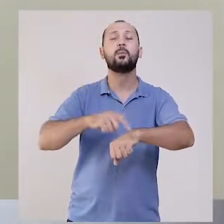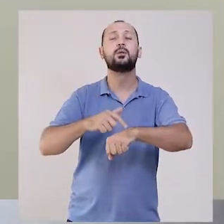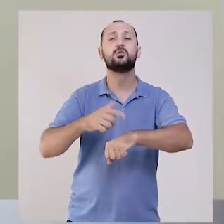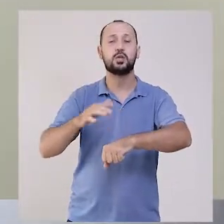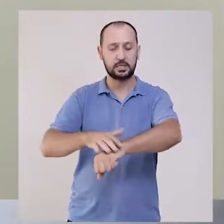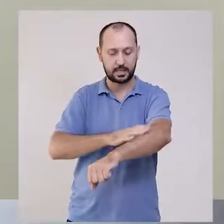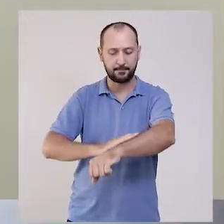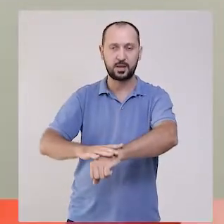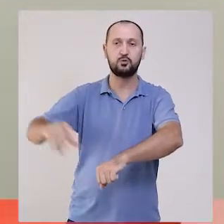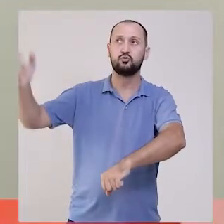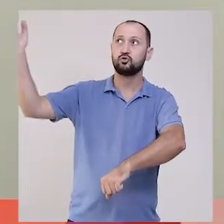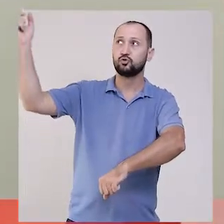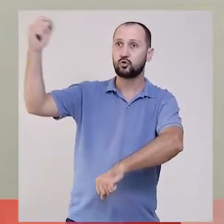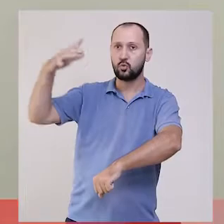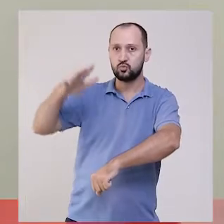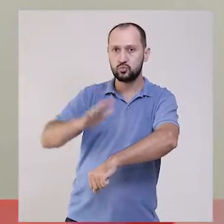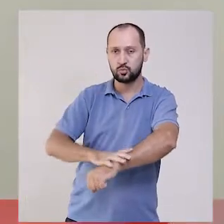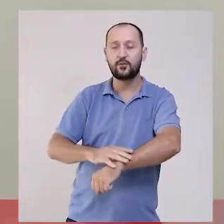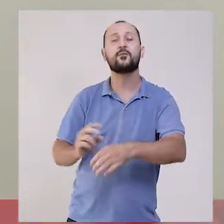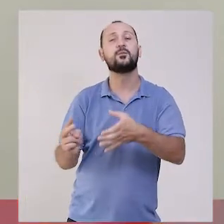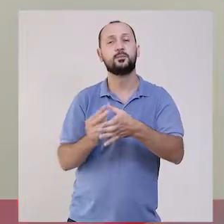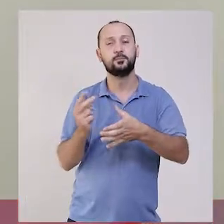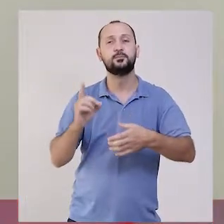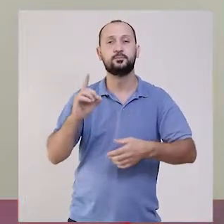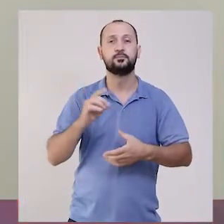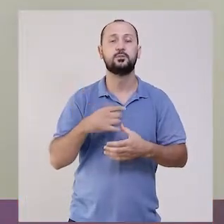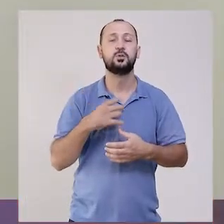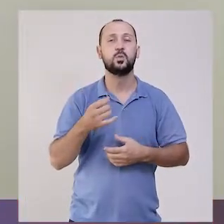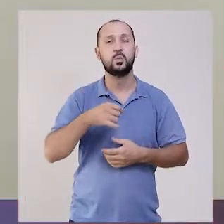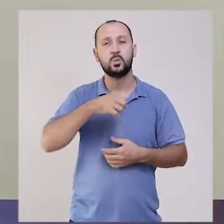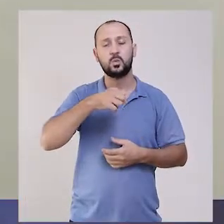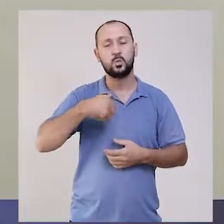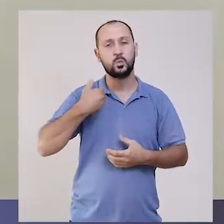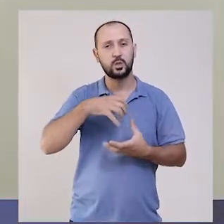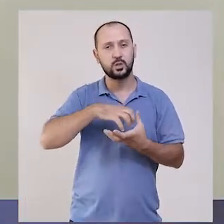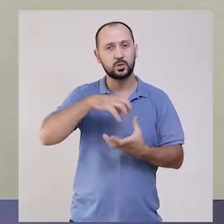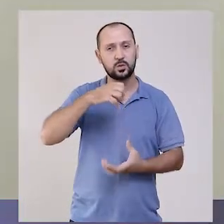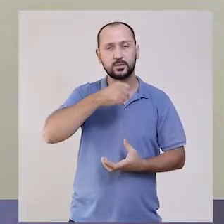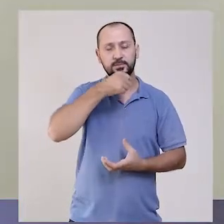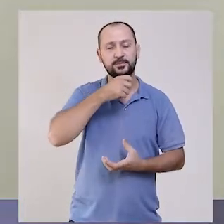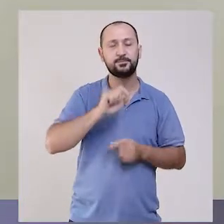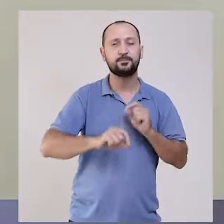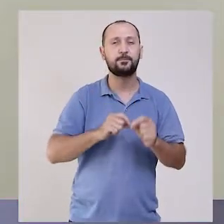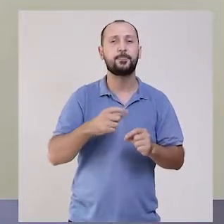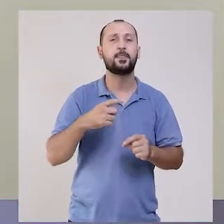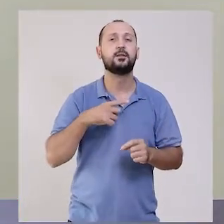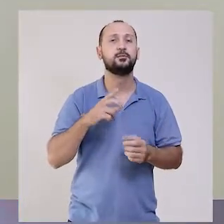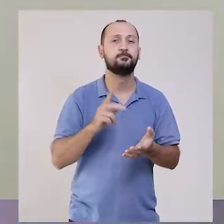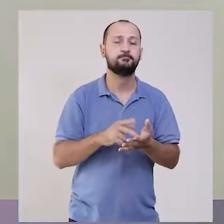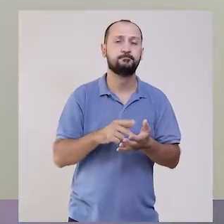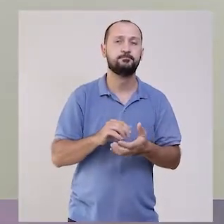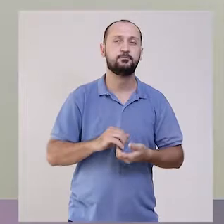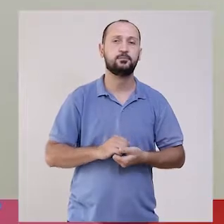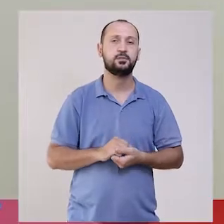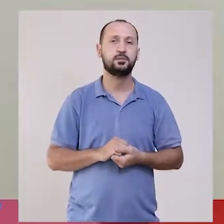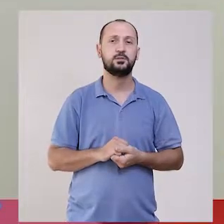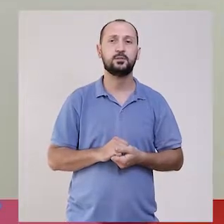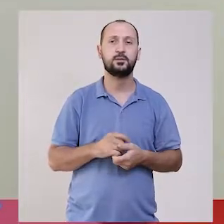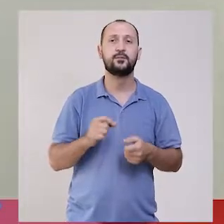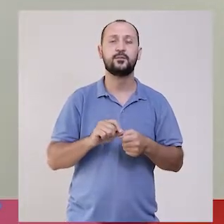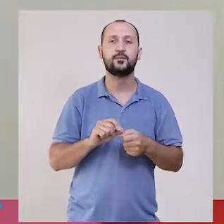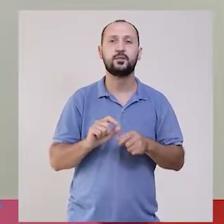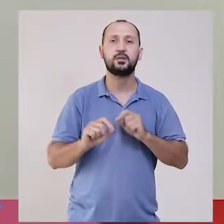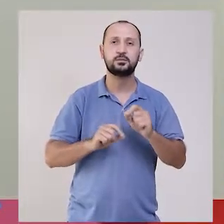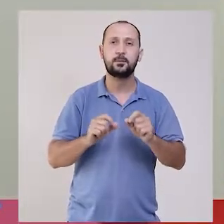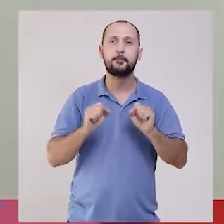sol. Agora, o idoso também tem um problema, principalmente o idoso de pele bem branquinha, de pele fininha,